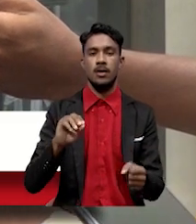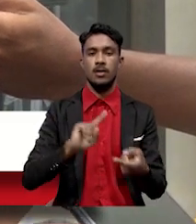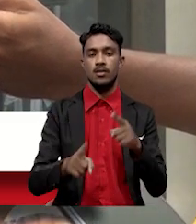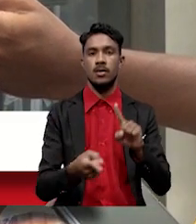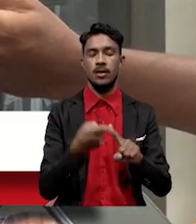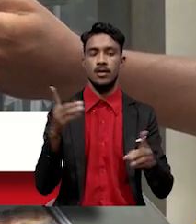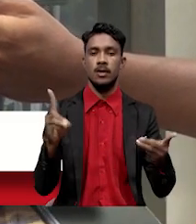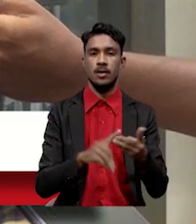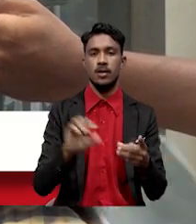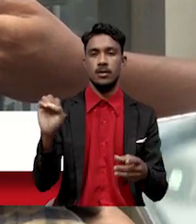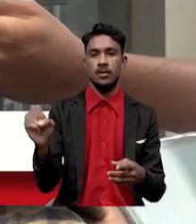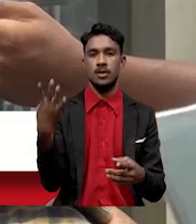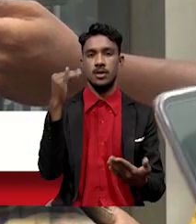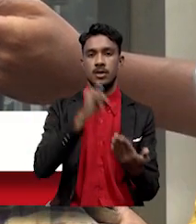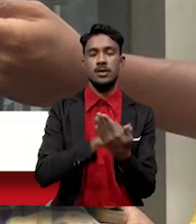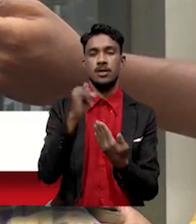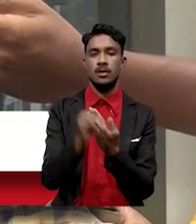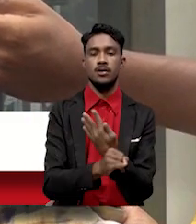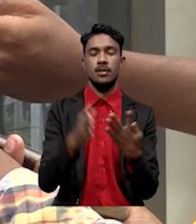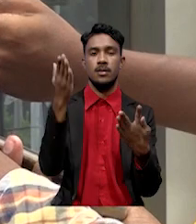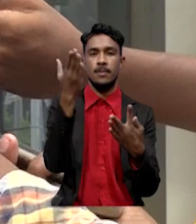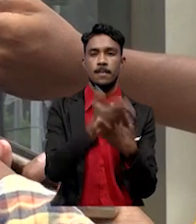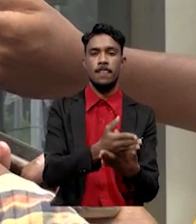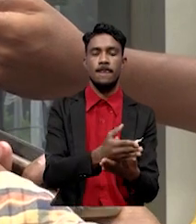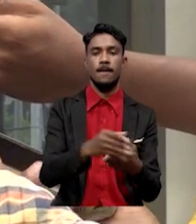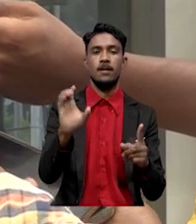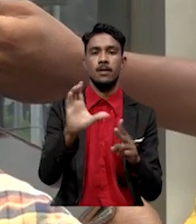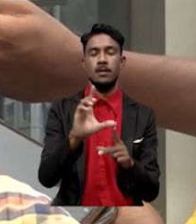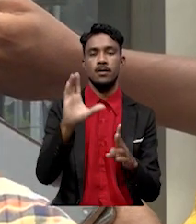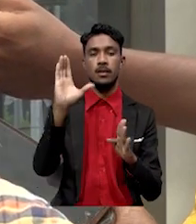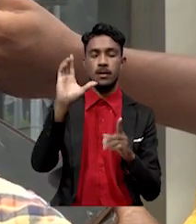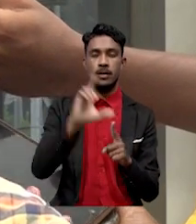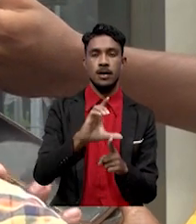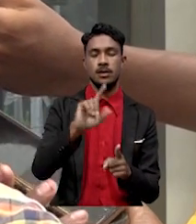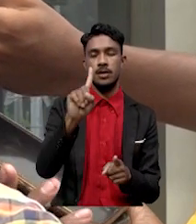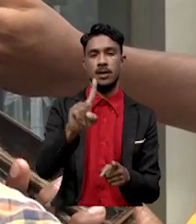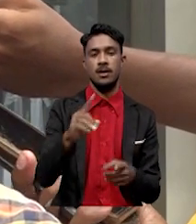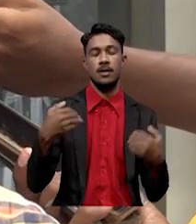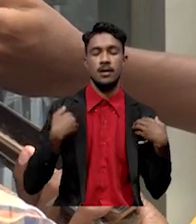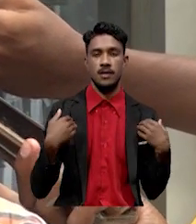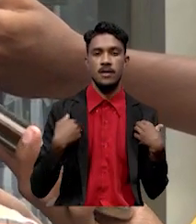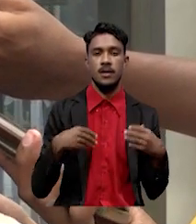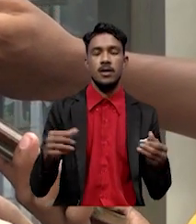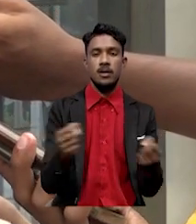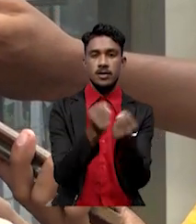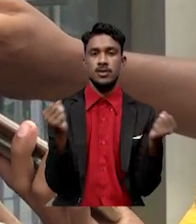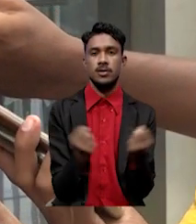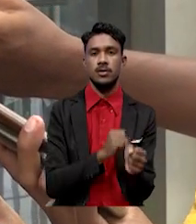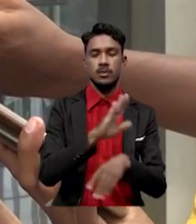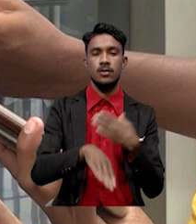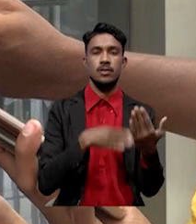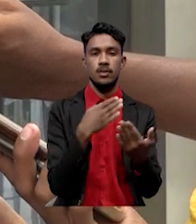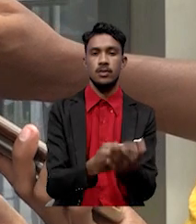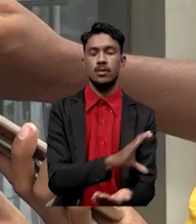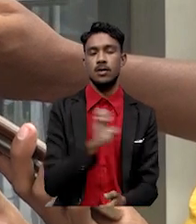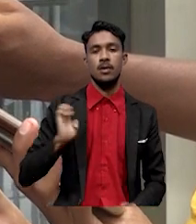14 de janeiro. Mas agora estamos na fase da exposição das listas de território toma, que é nível sucos, nomos embaixadas consulares,